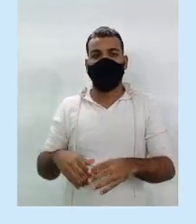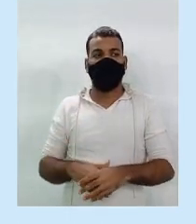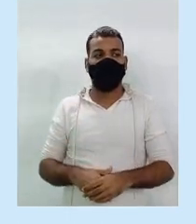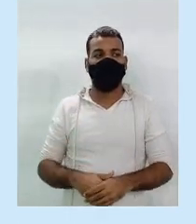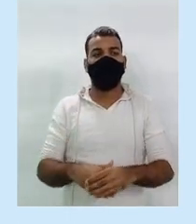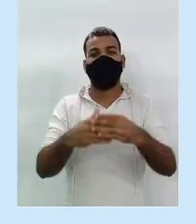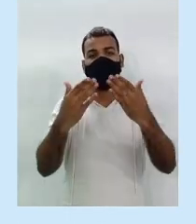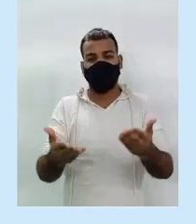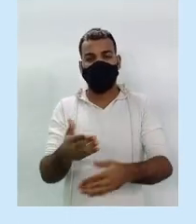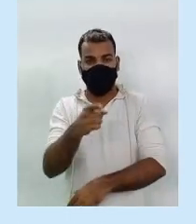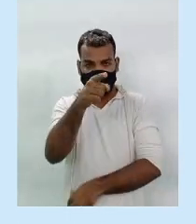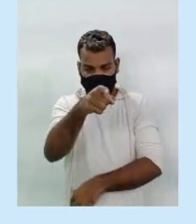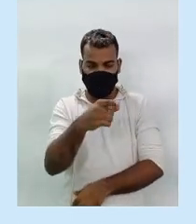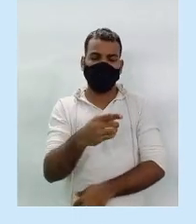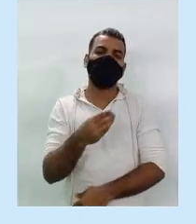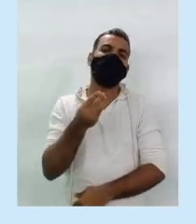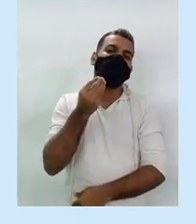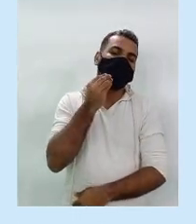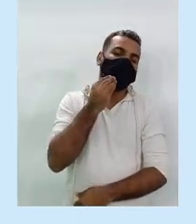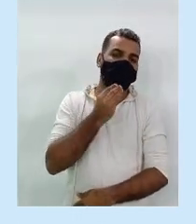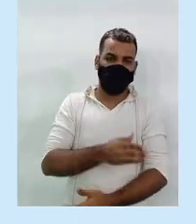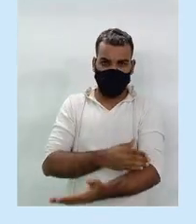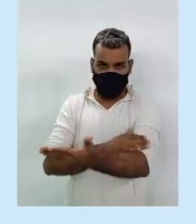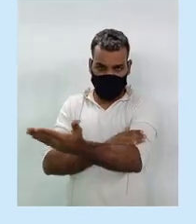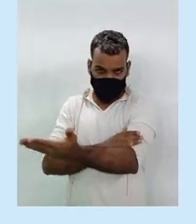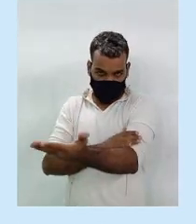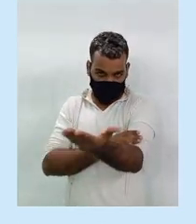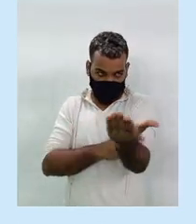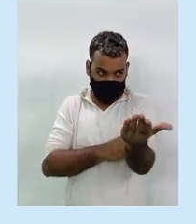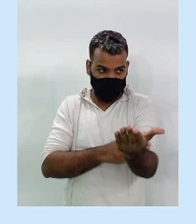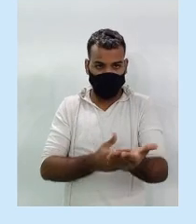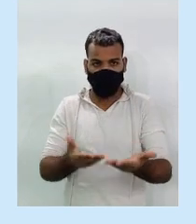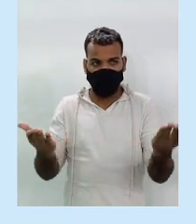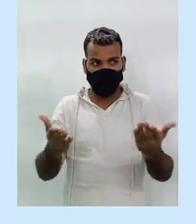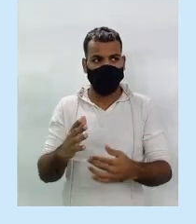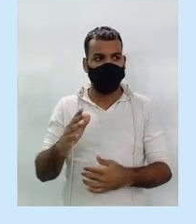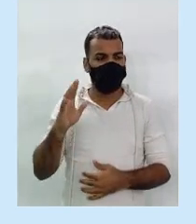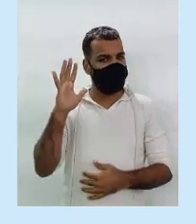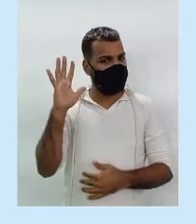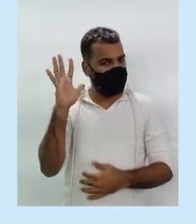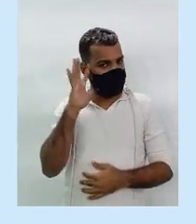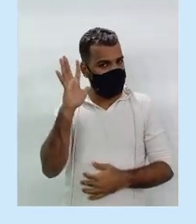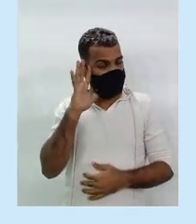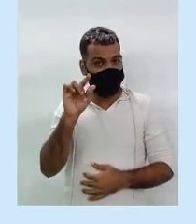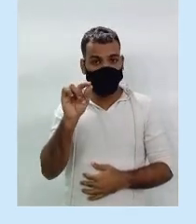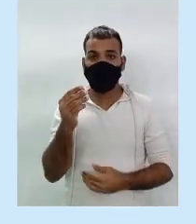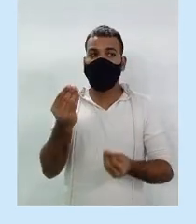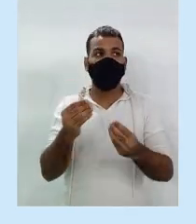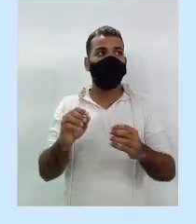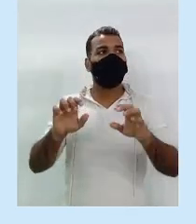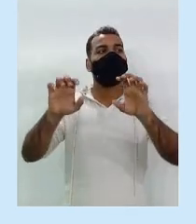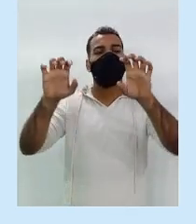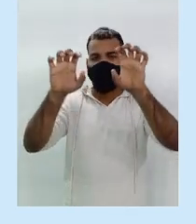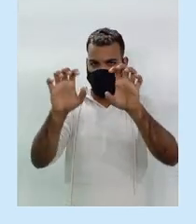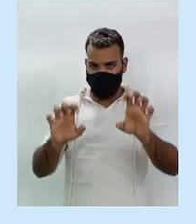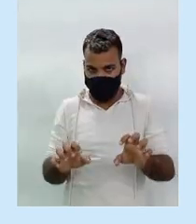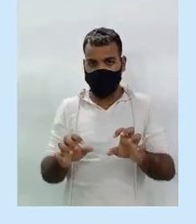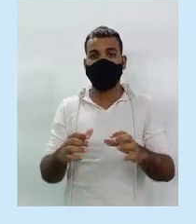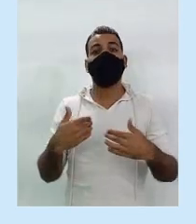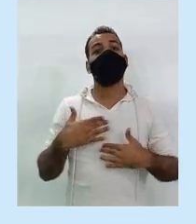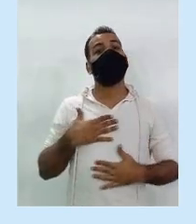prezado estudante, gostaria que vocês agora meditassem sobre a estrutura e